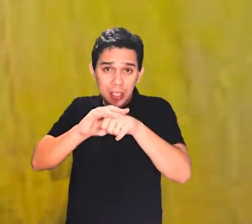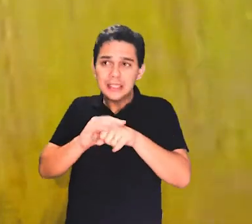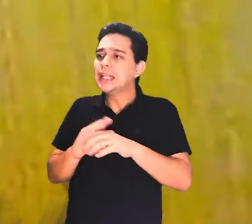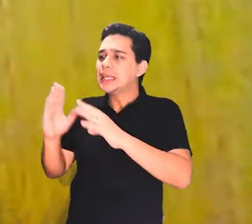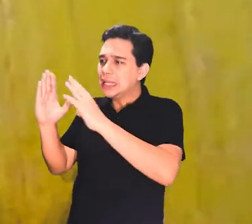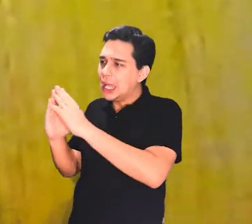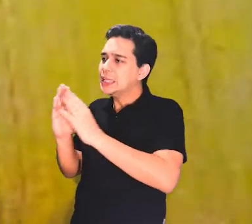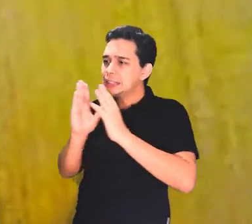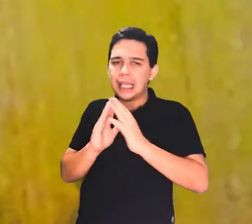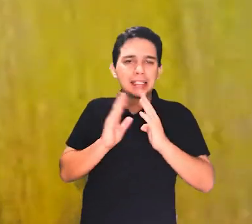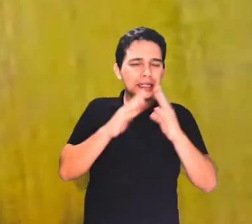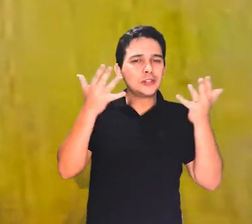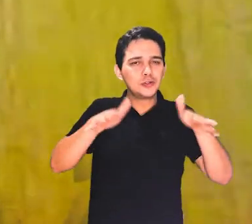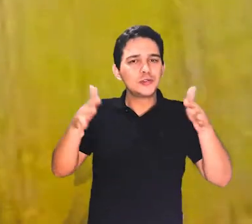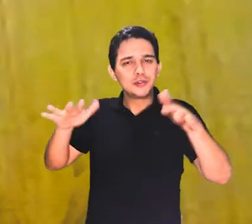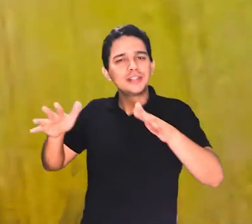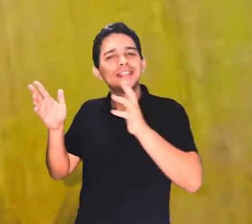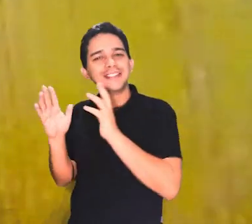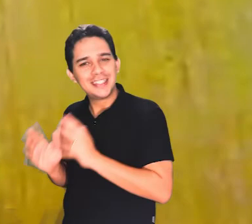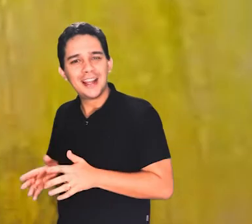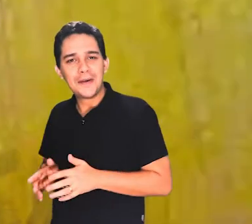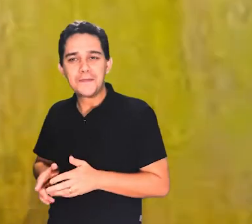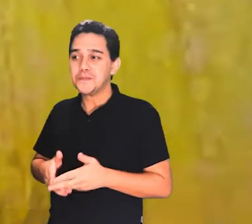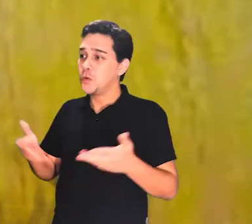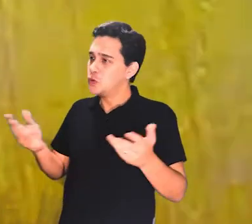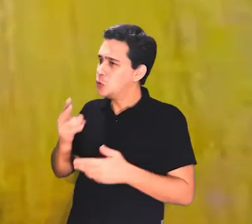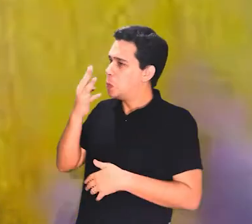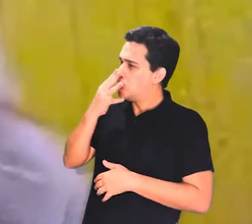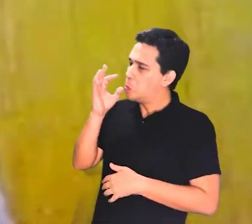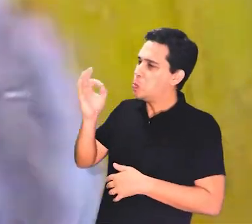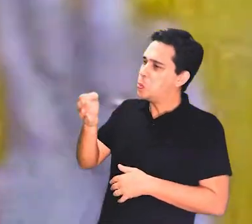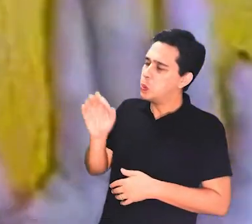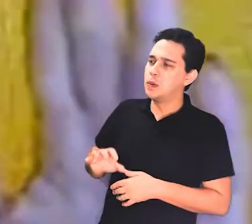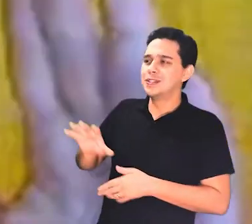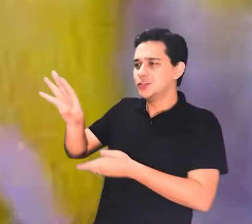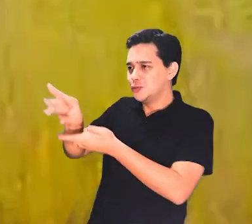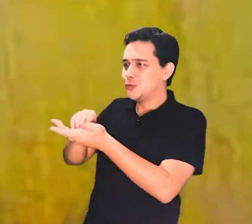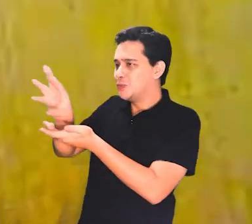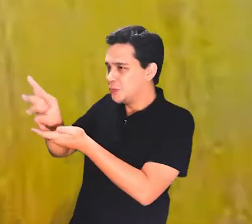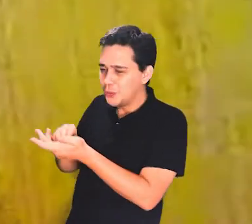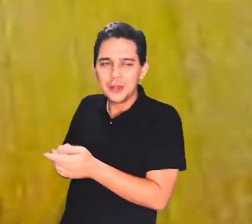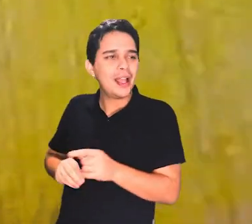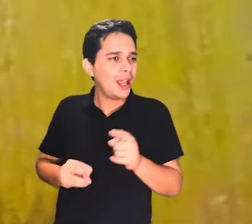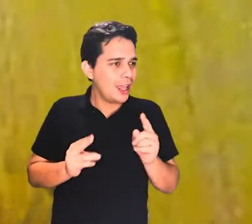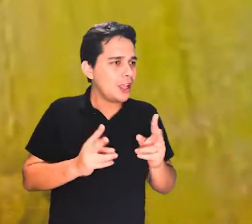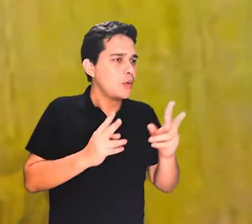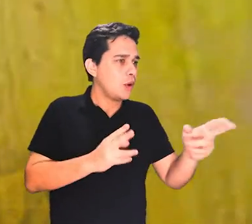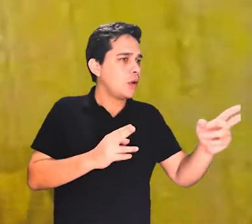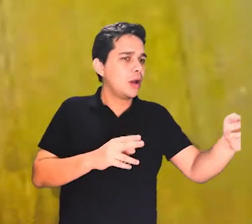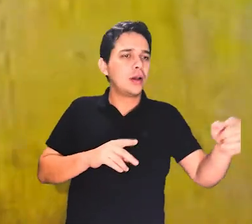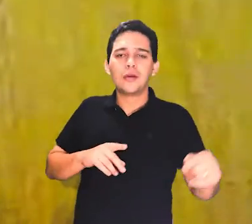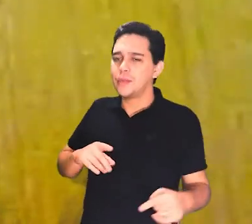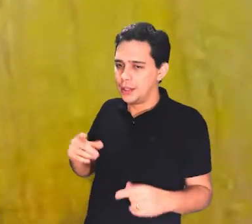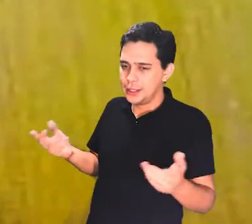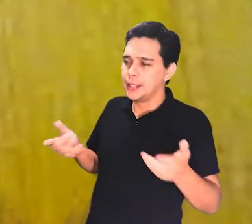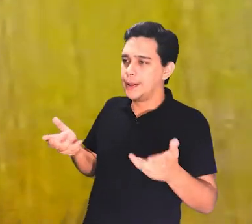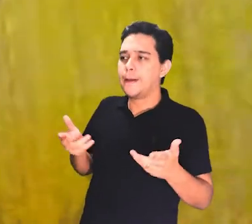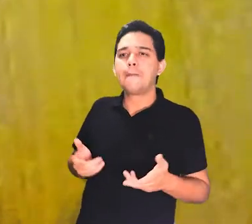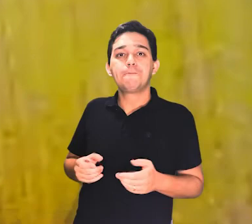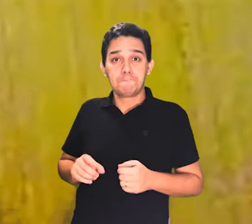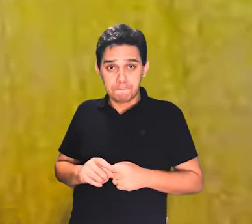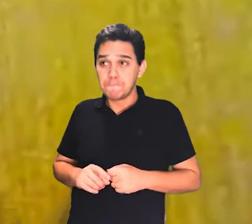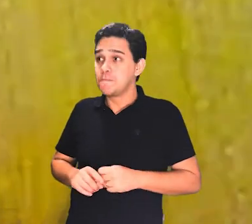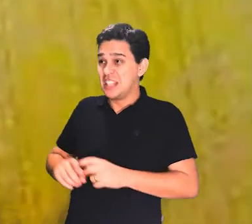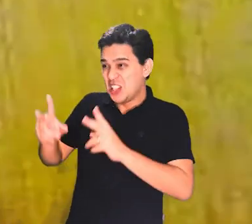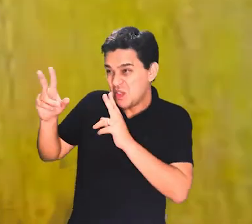conseguiu reproduzir esse modelo no que é cabível, lógico, guardadas as devidas proporções e as singularidades de